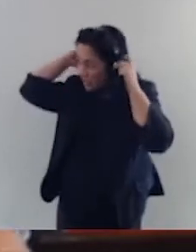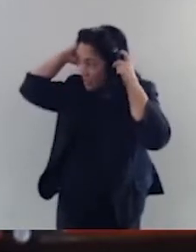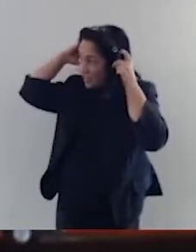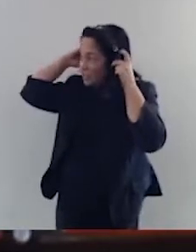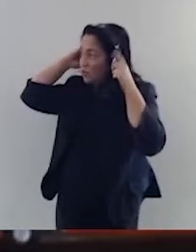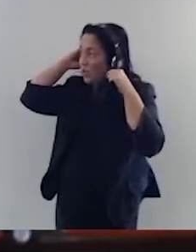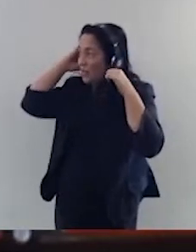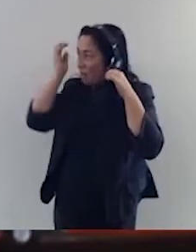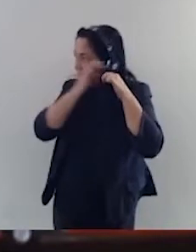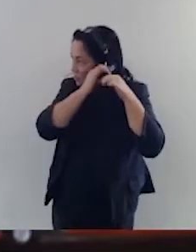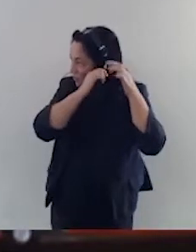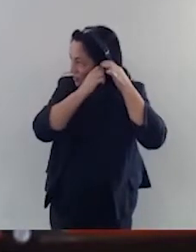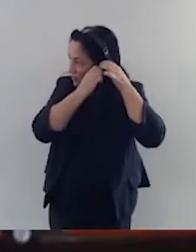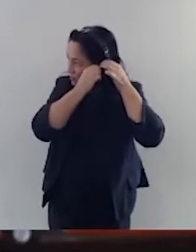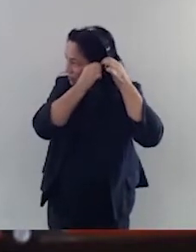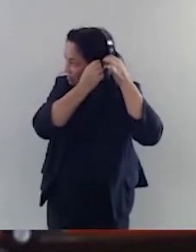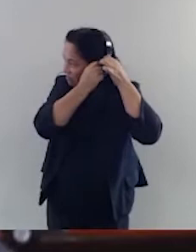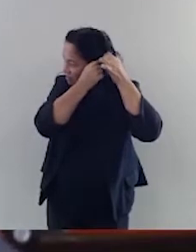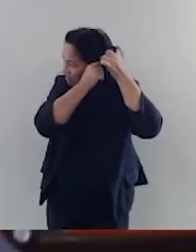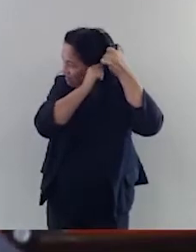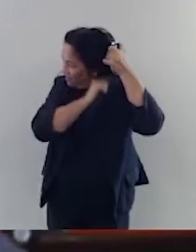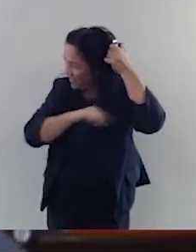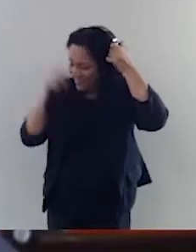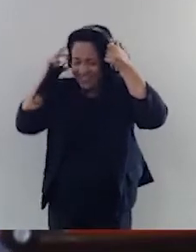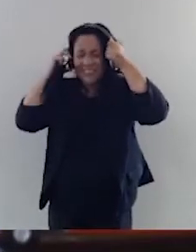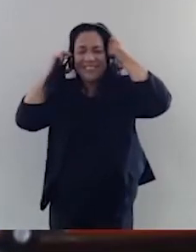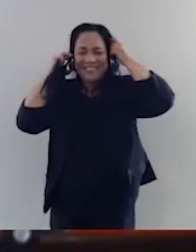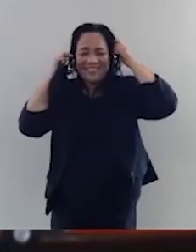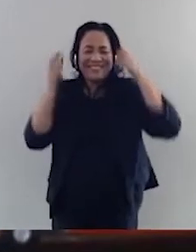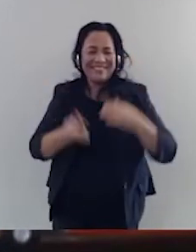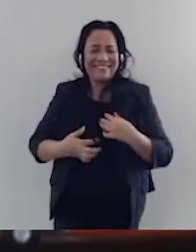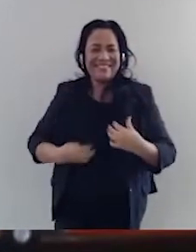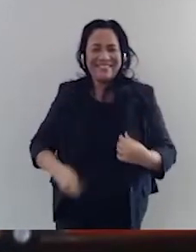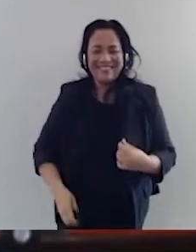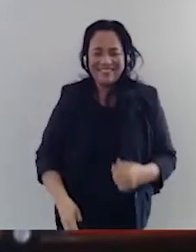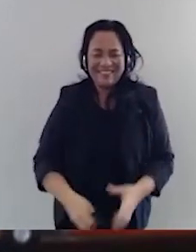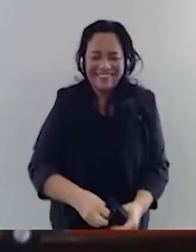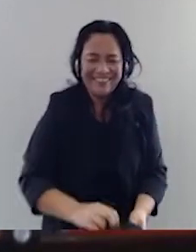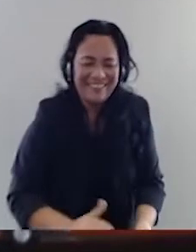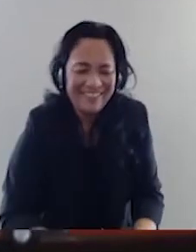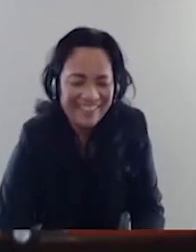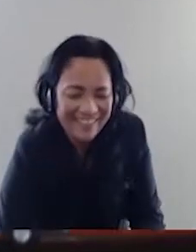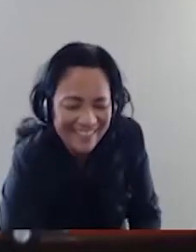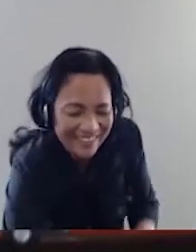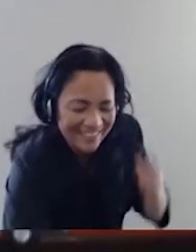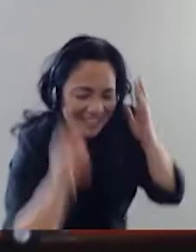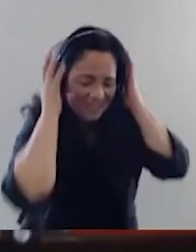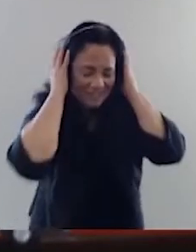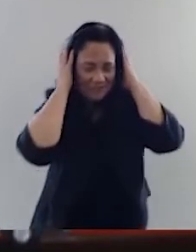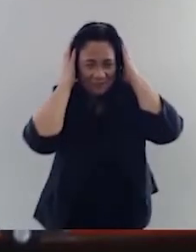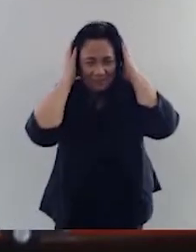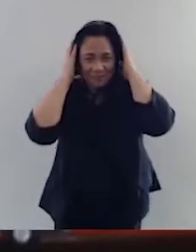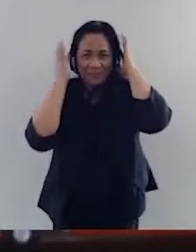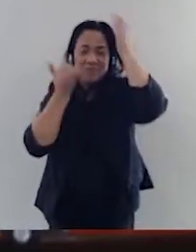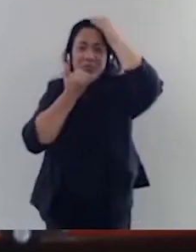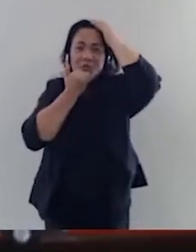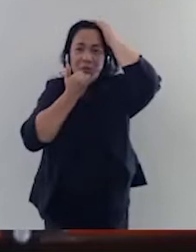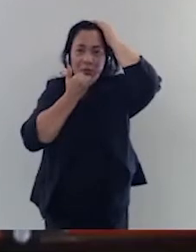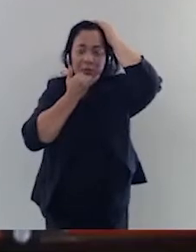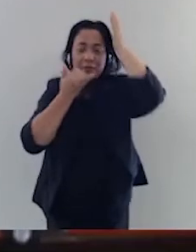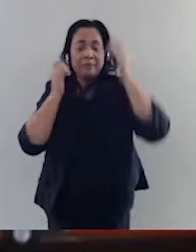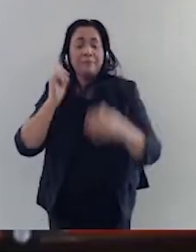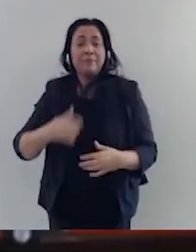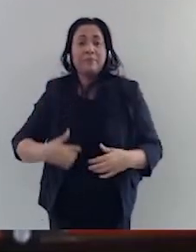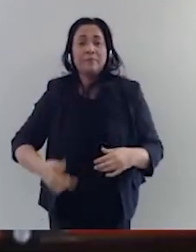crescente onda de movimentos autoritários e até extremistas, colocando em xeque, em